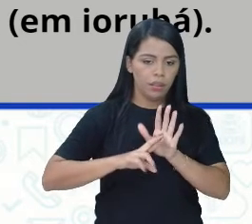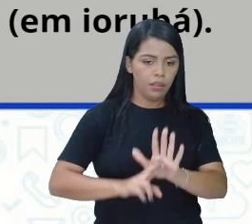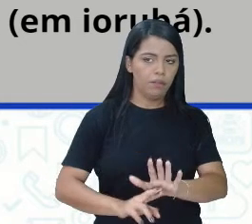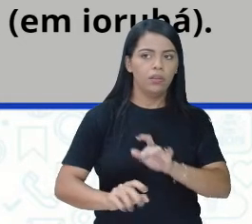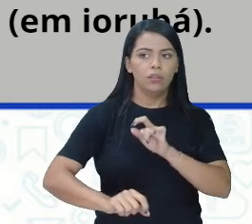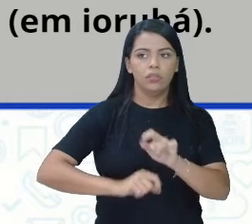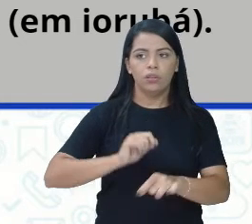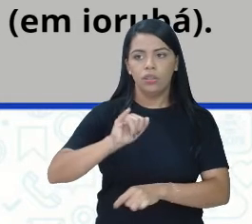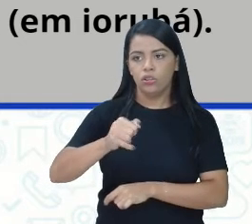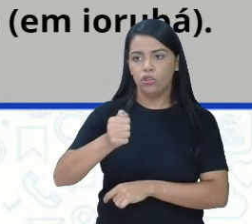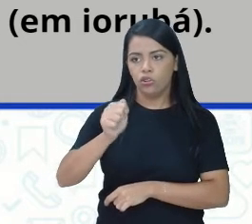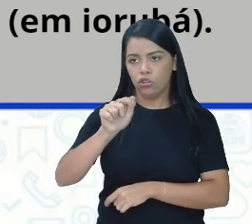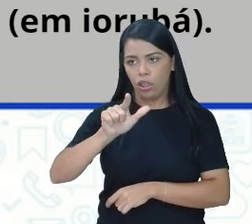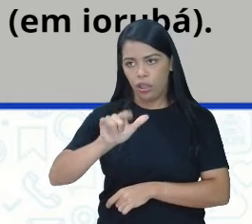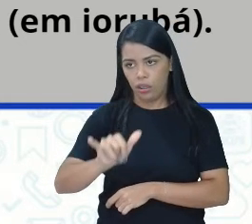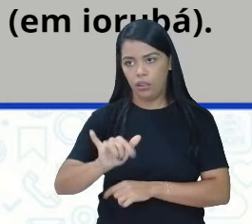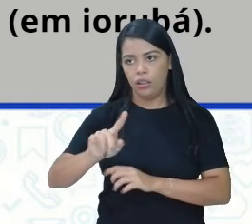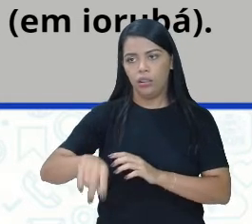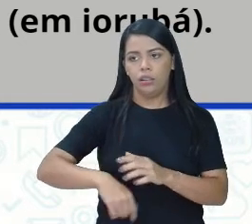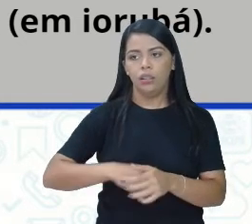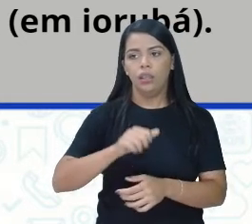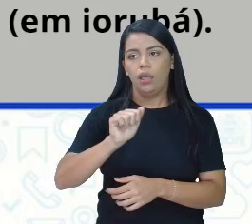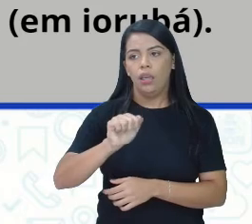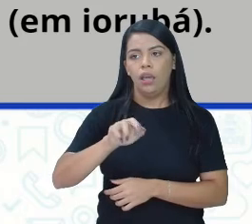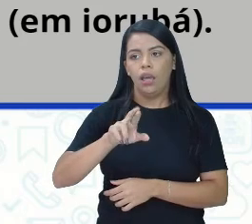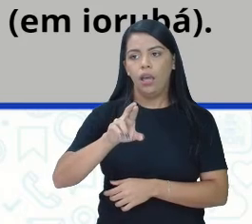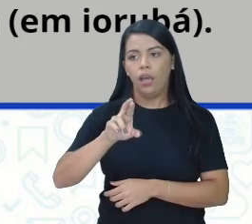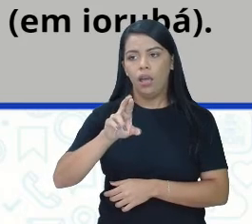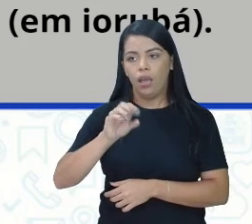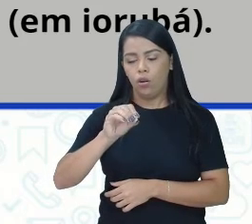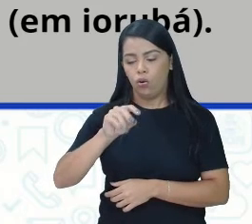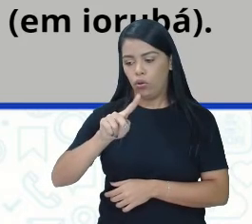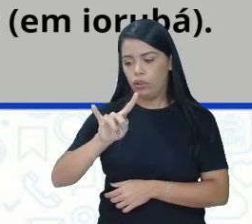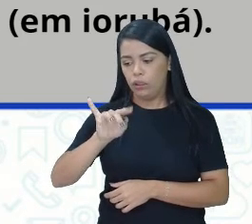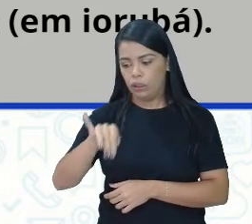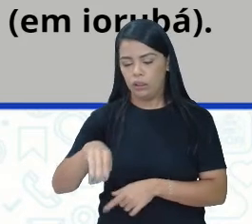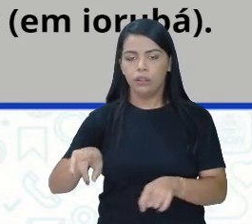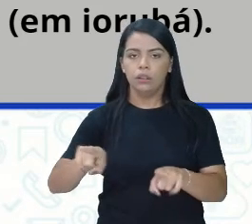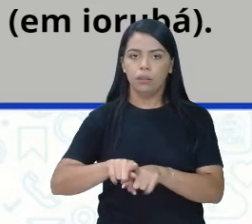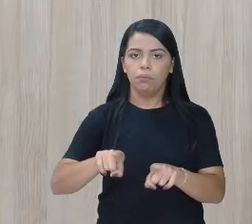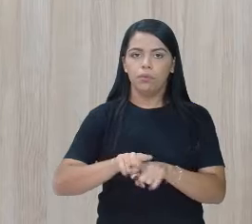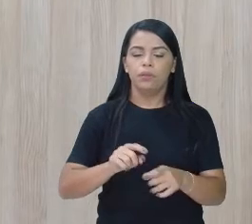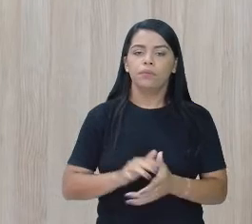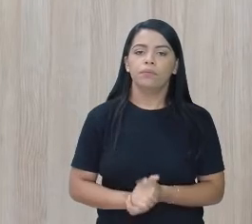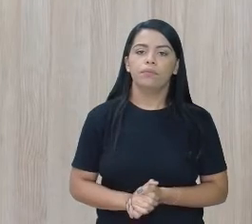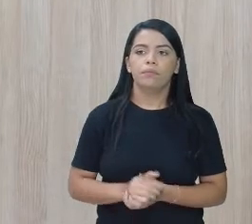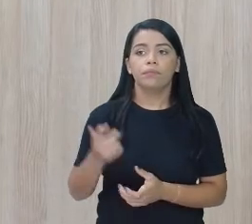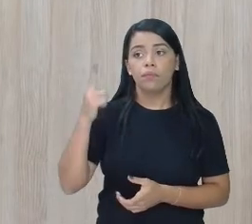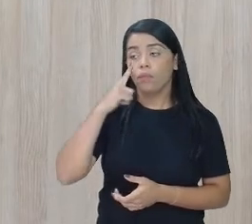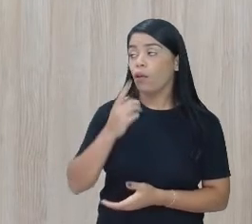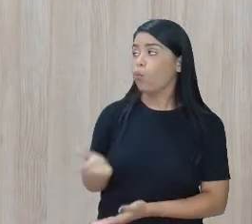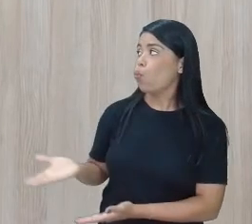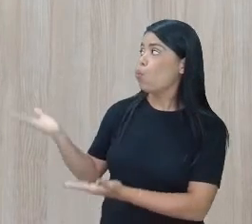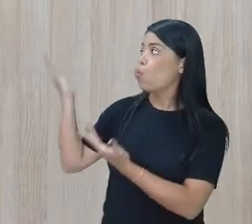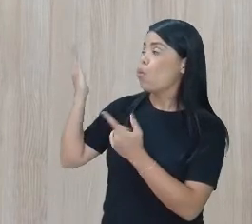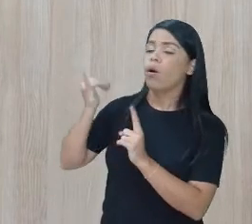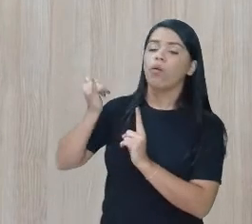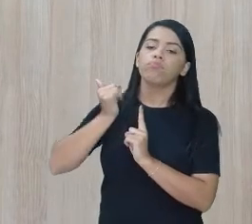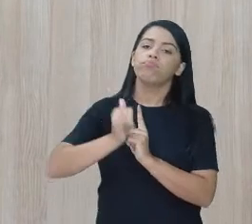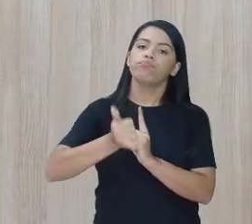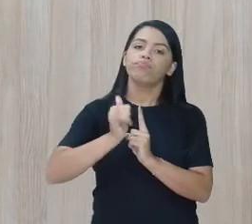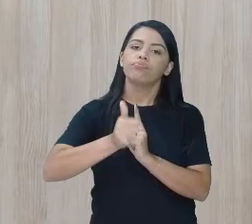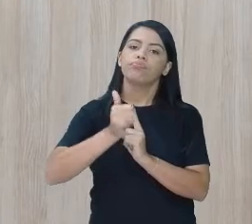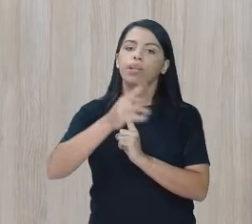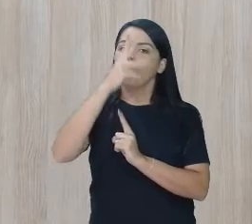Mandês, ou Aroquim, em Yorubá. Ou seja, os griotes são aqueles contadores de histórias, né? É aquela pessoa